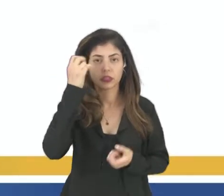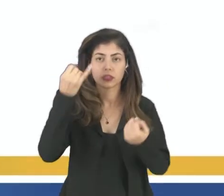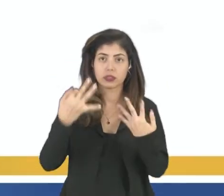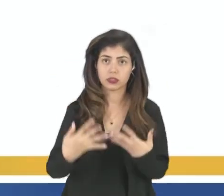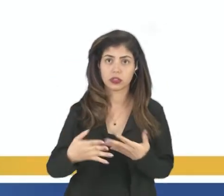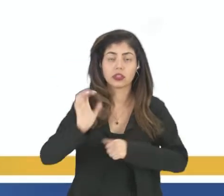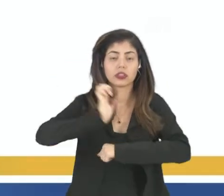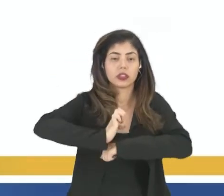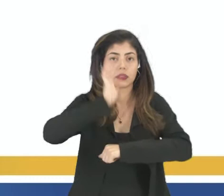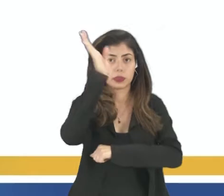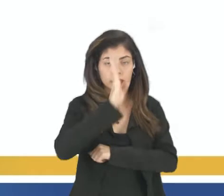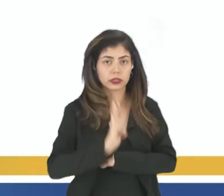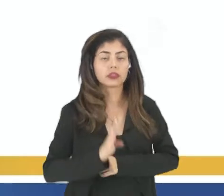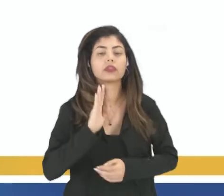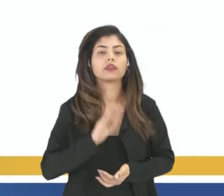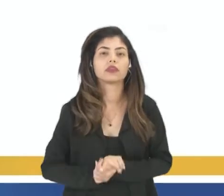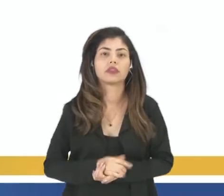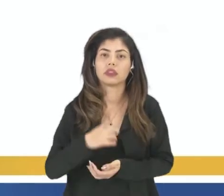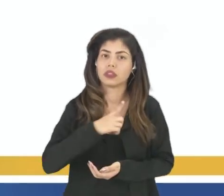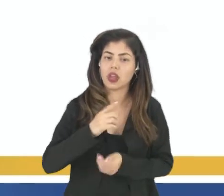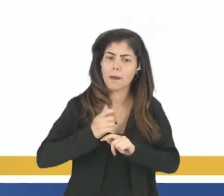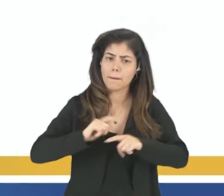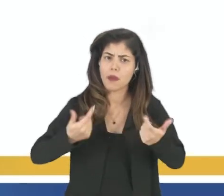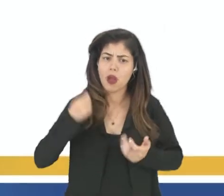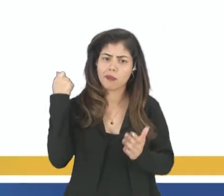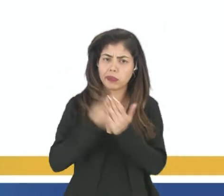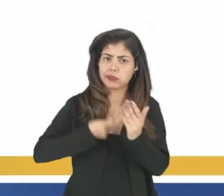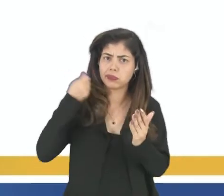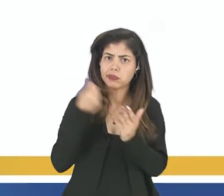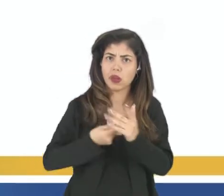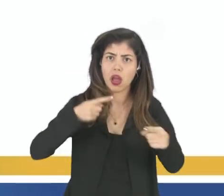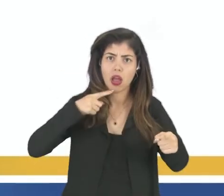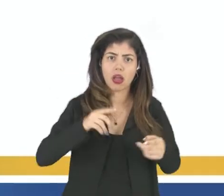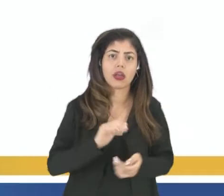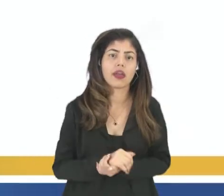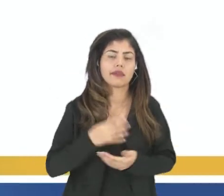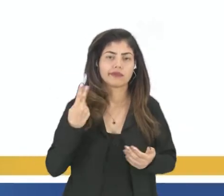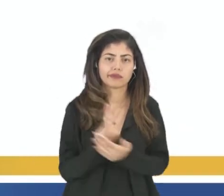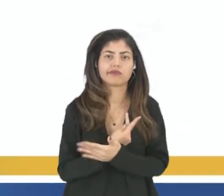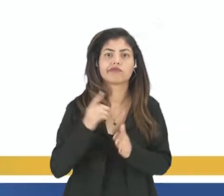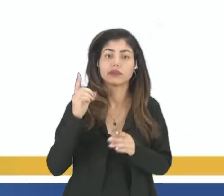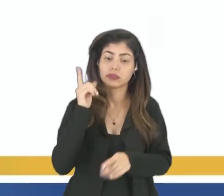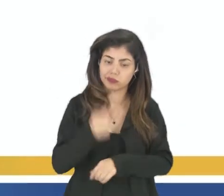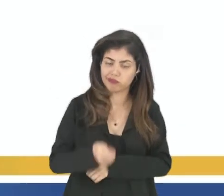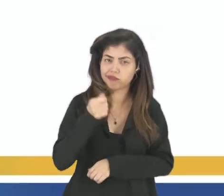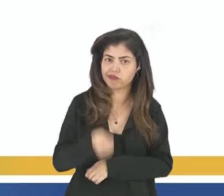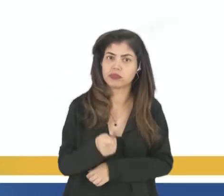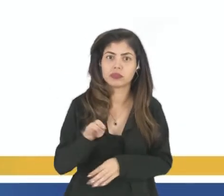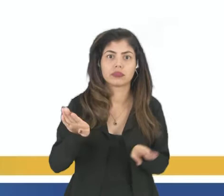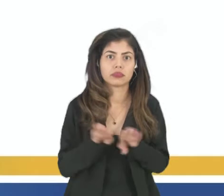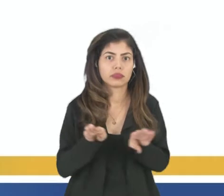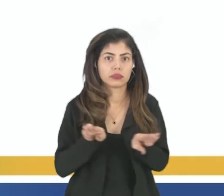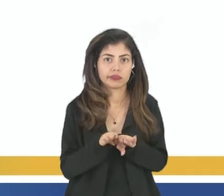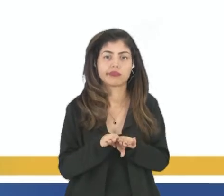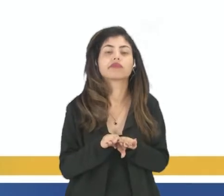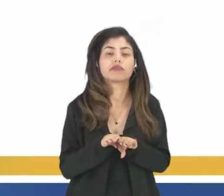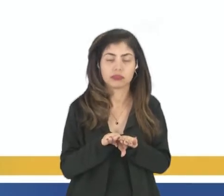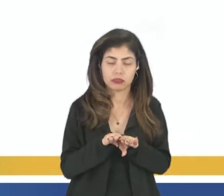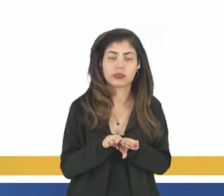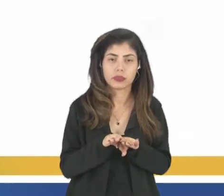Historicamente, o Estado brasileiro, ele teria sido o maior violador de direitos humanos. Começa com a ditadura militar, né, onde o regime